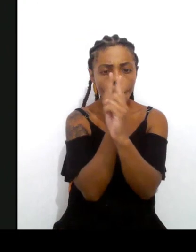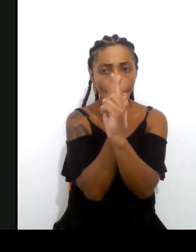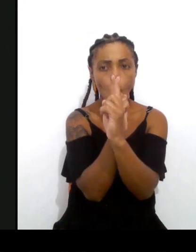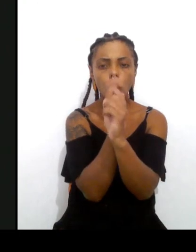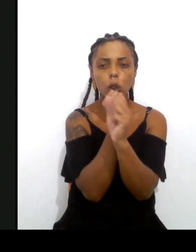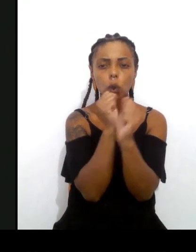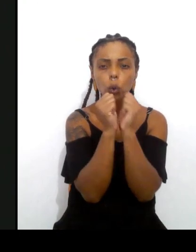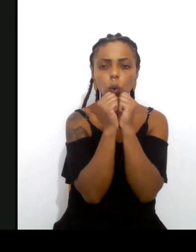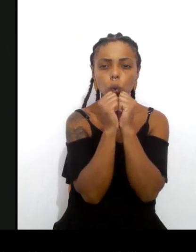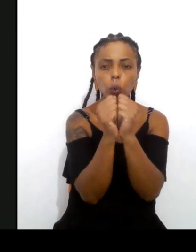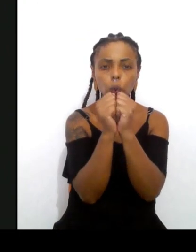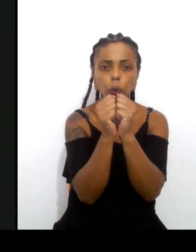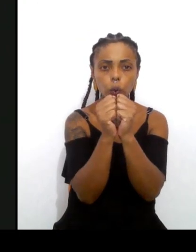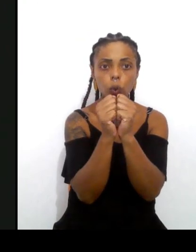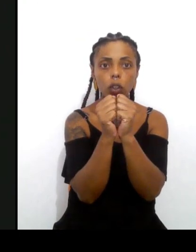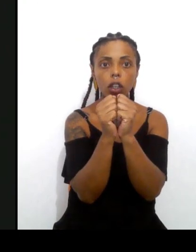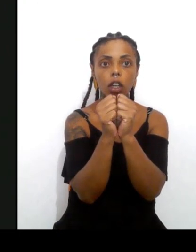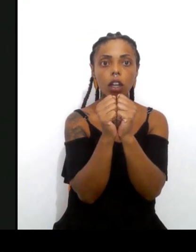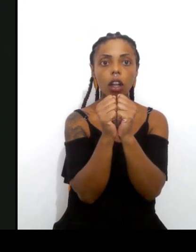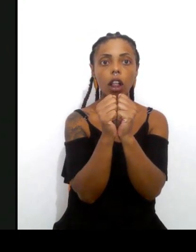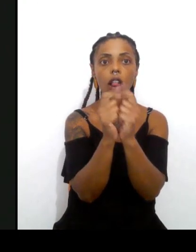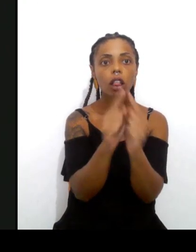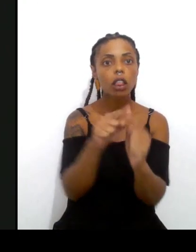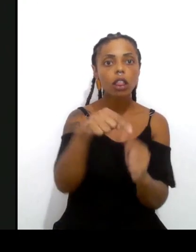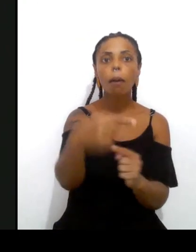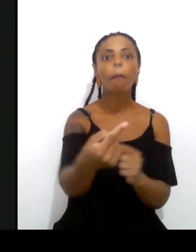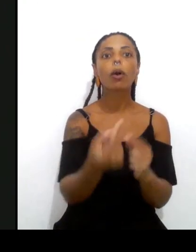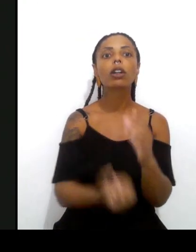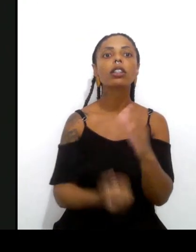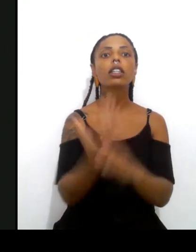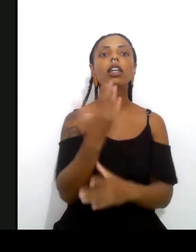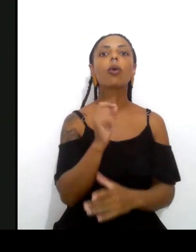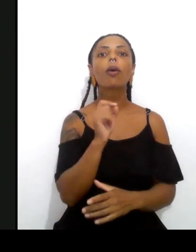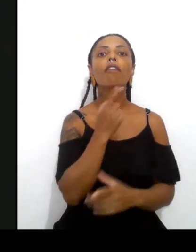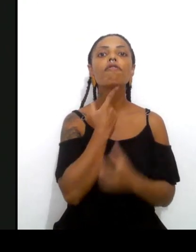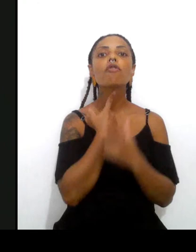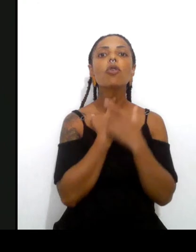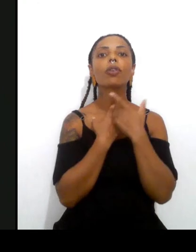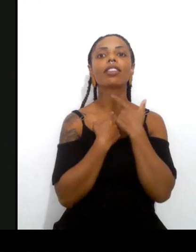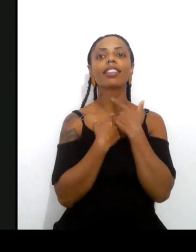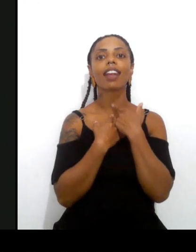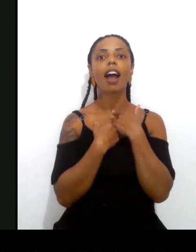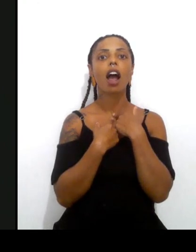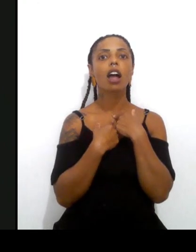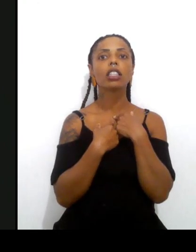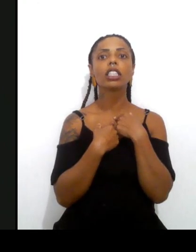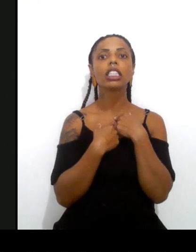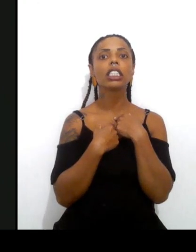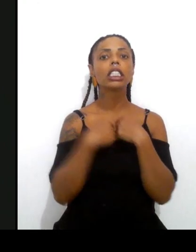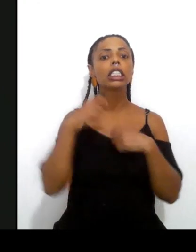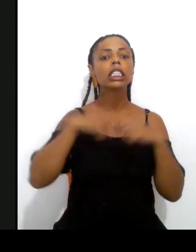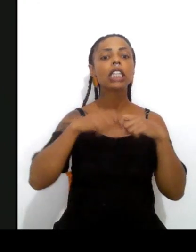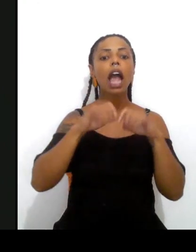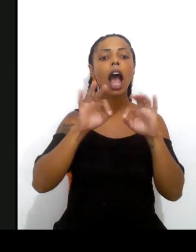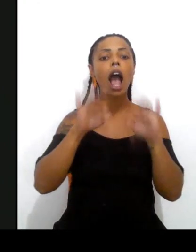logo surge uma vontade de que o ato não se acabe e